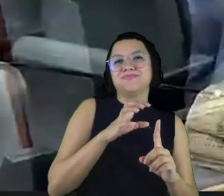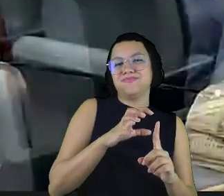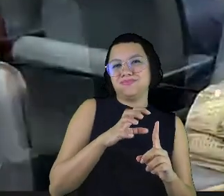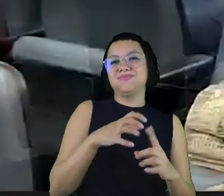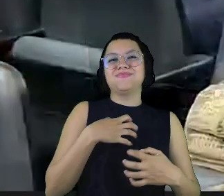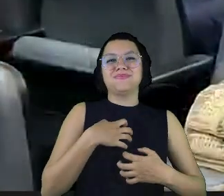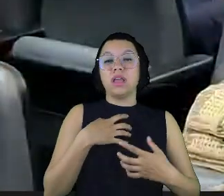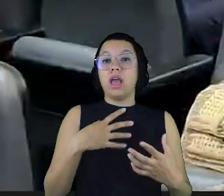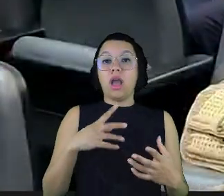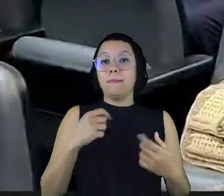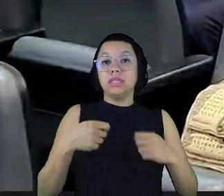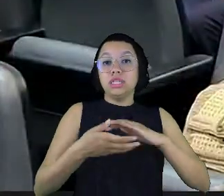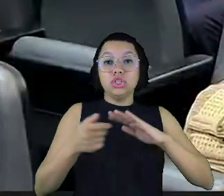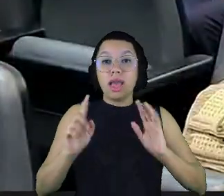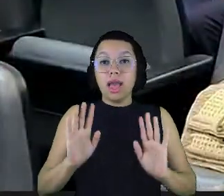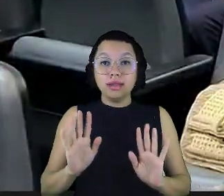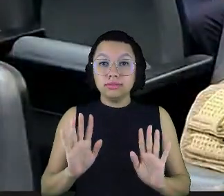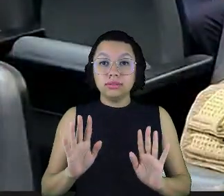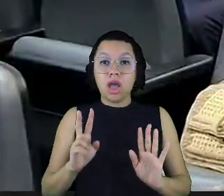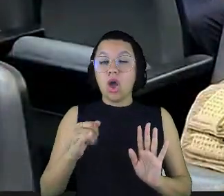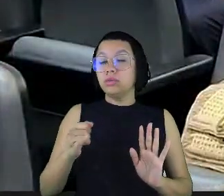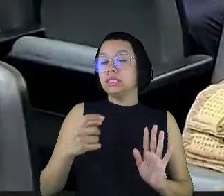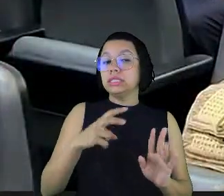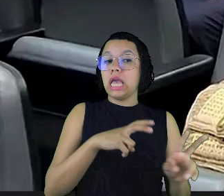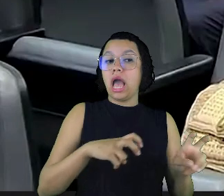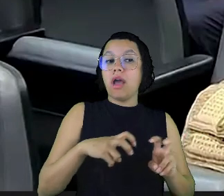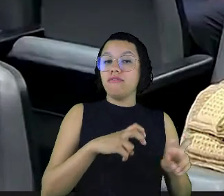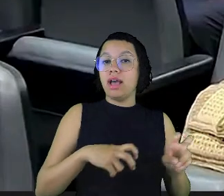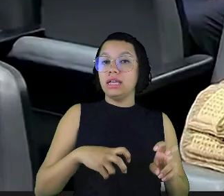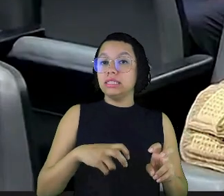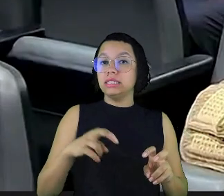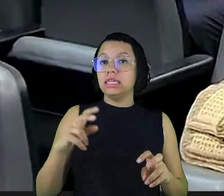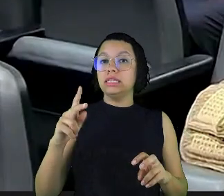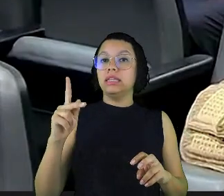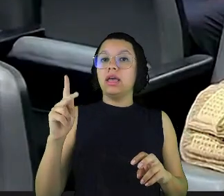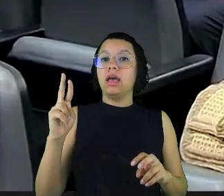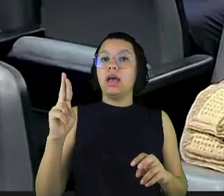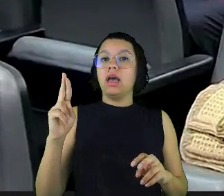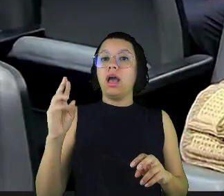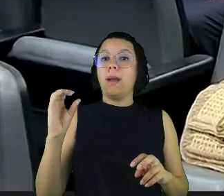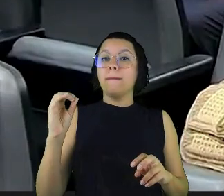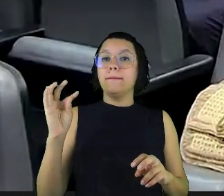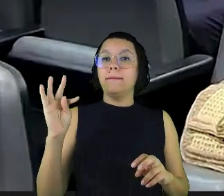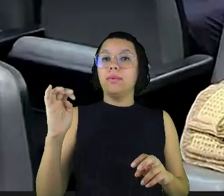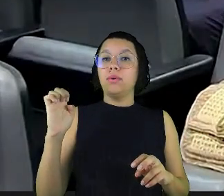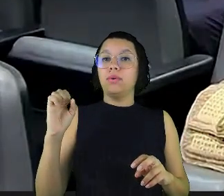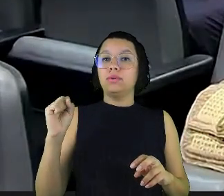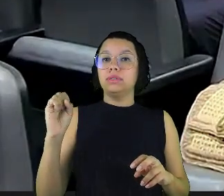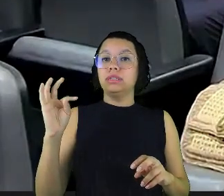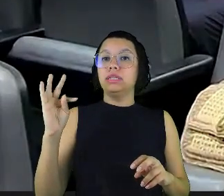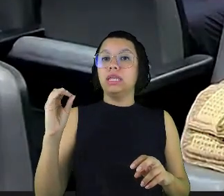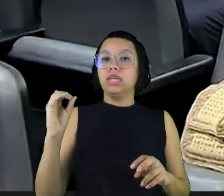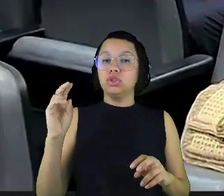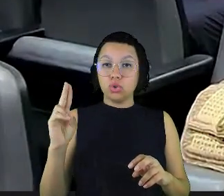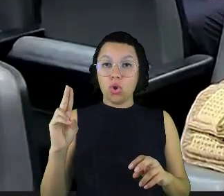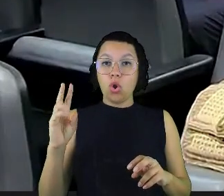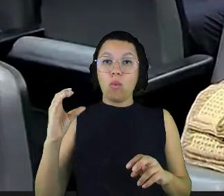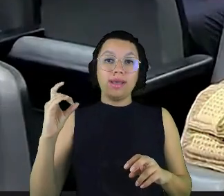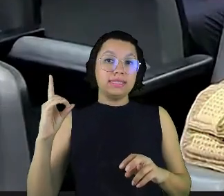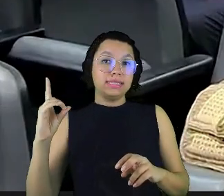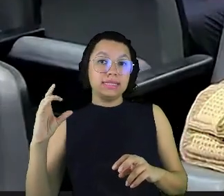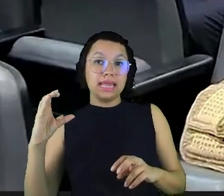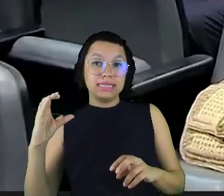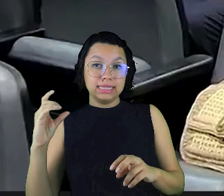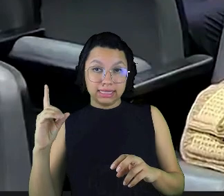Se eventualmente a Fazenda protestou a CDA, seguirá protestada a CDA. Se